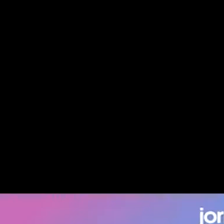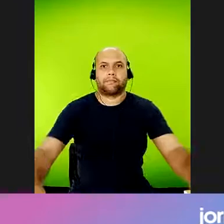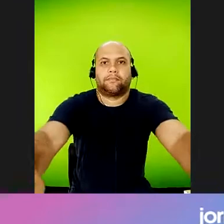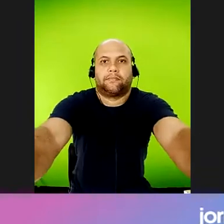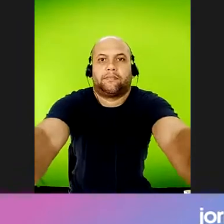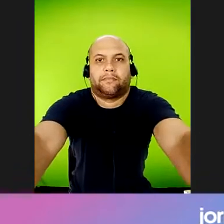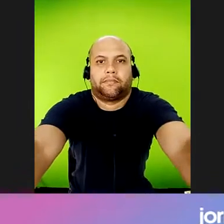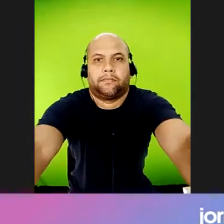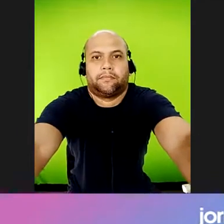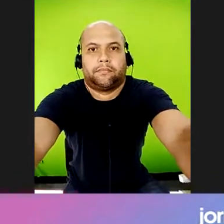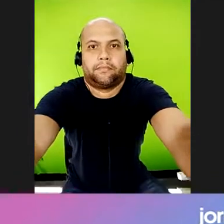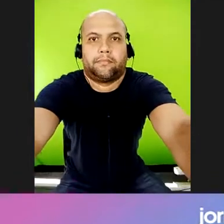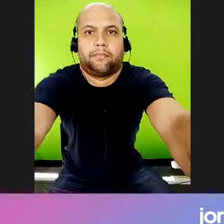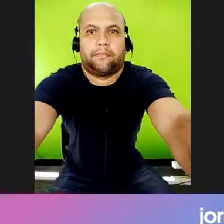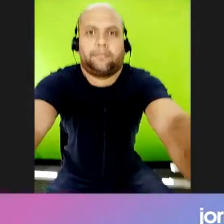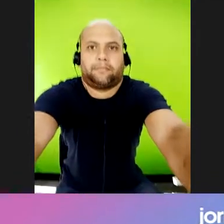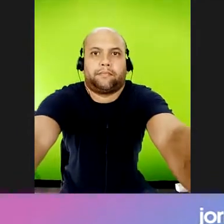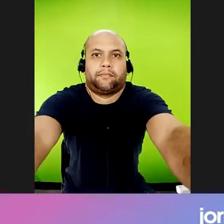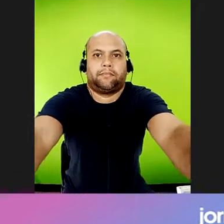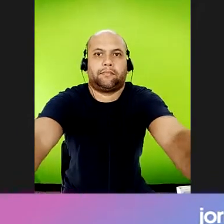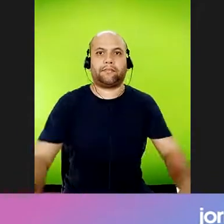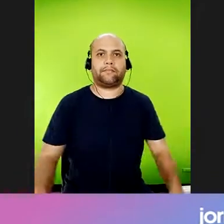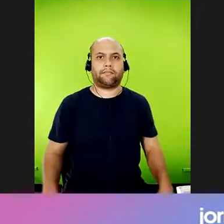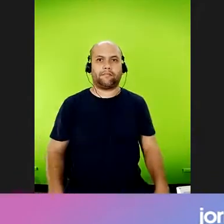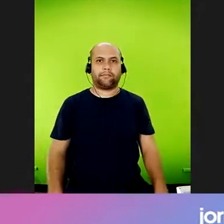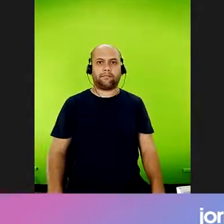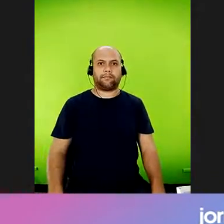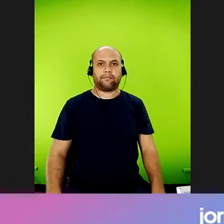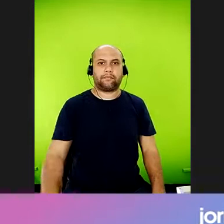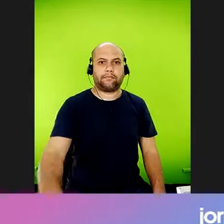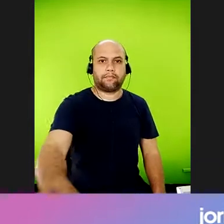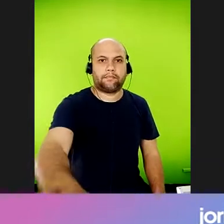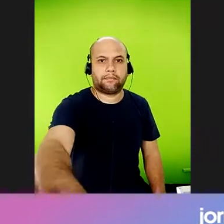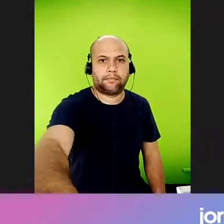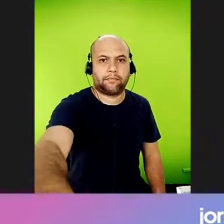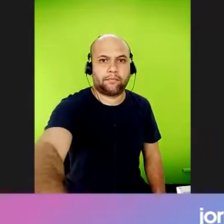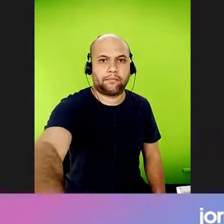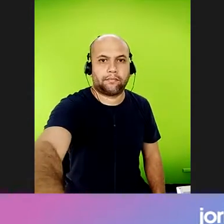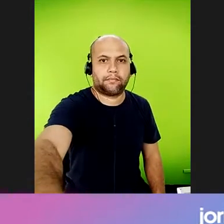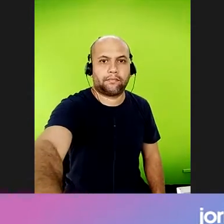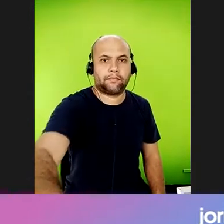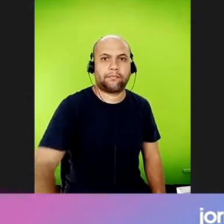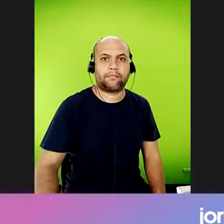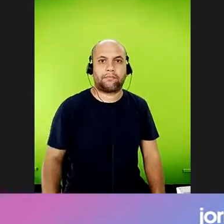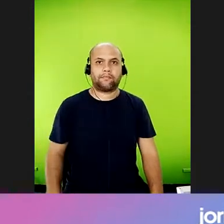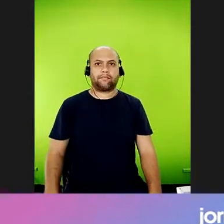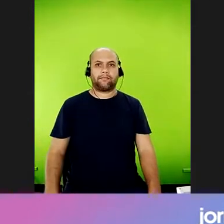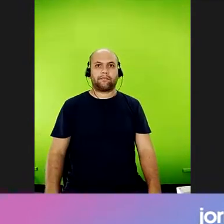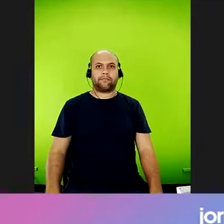E aí E aí E aí